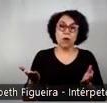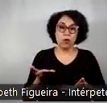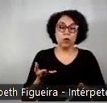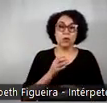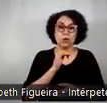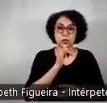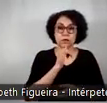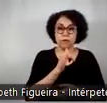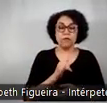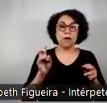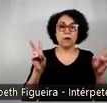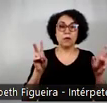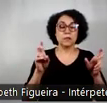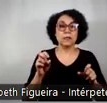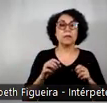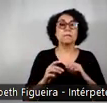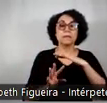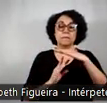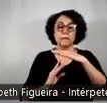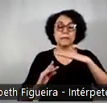esse tema da migração e saúde mental.